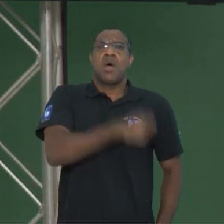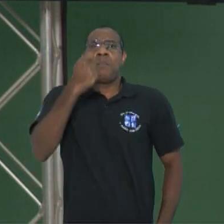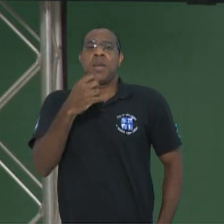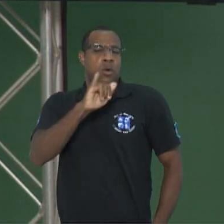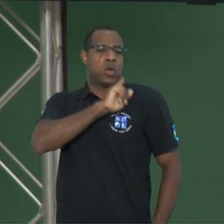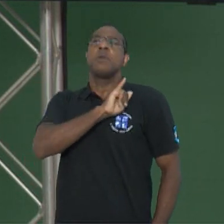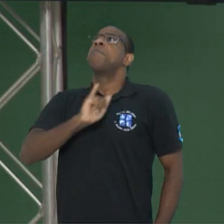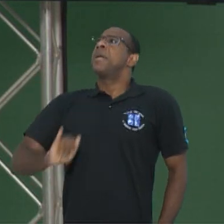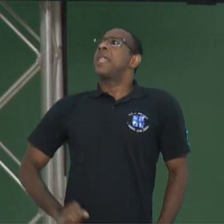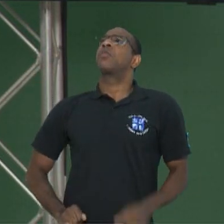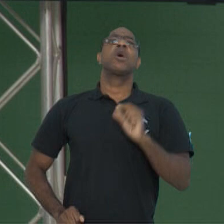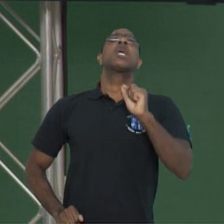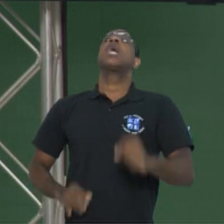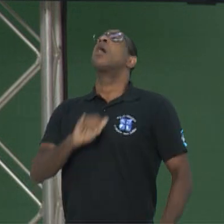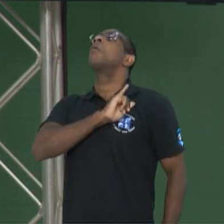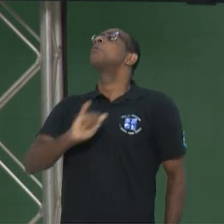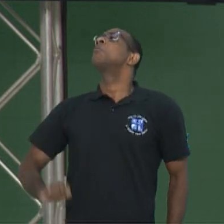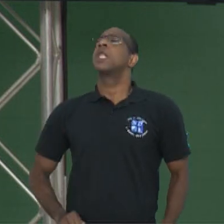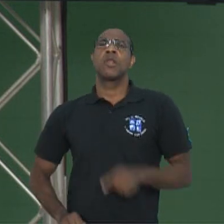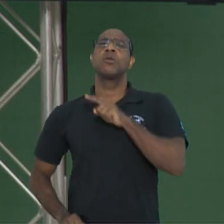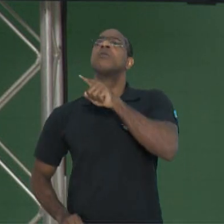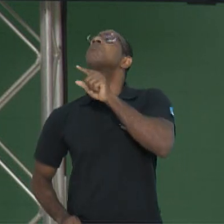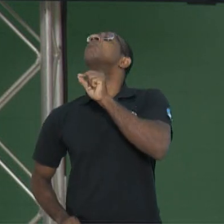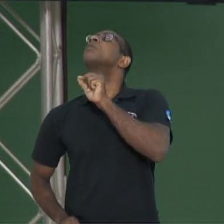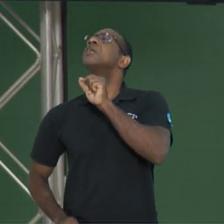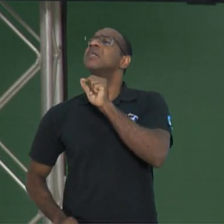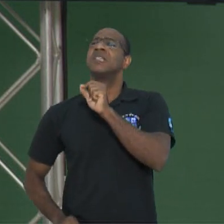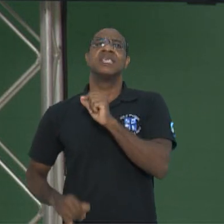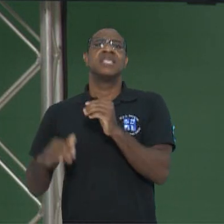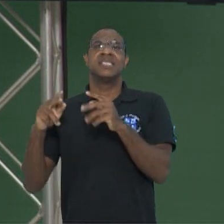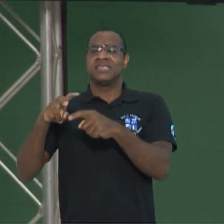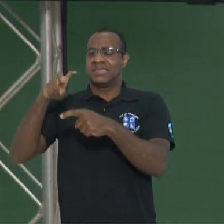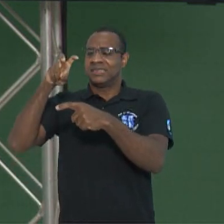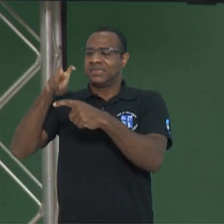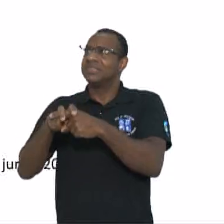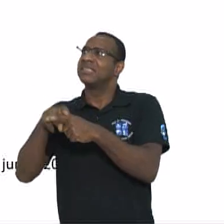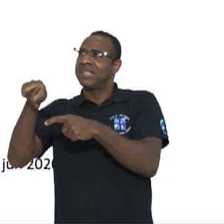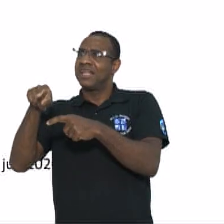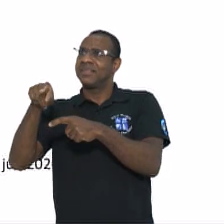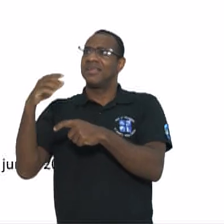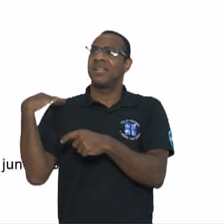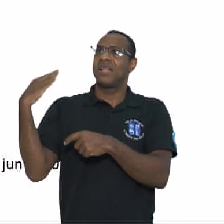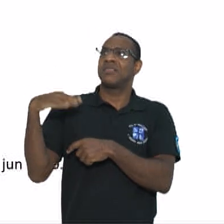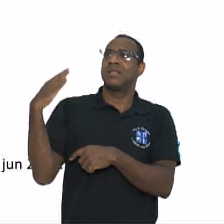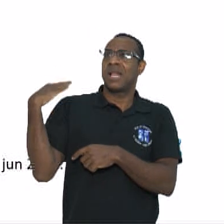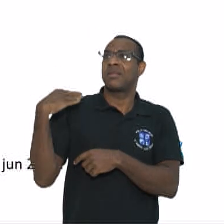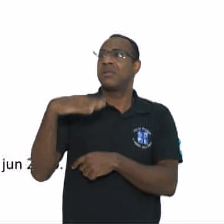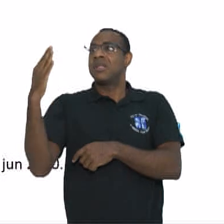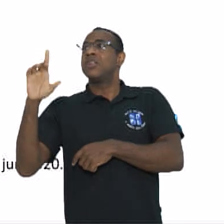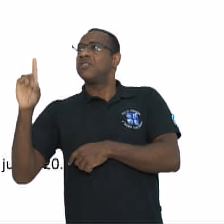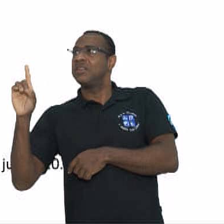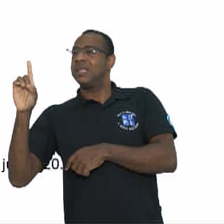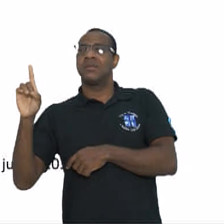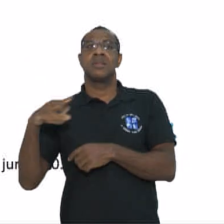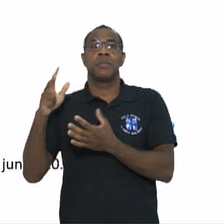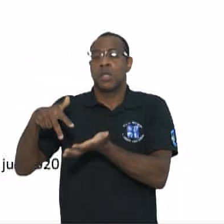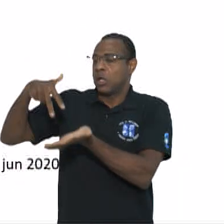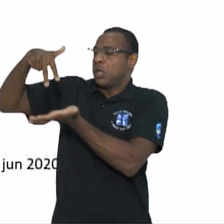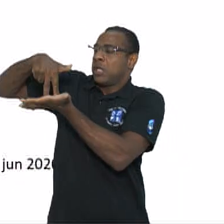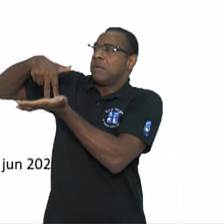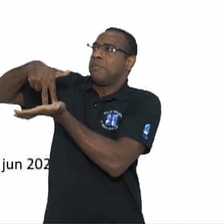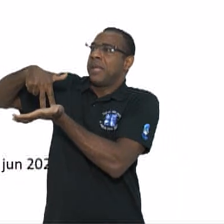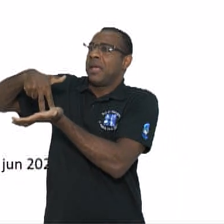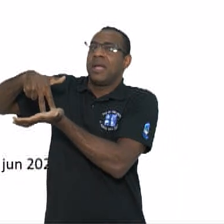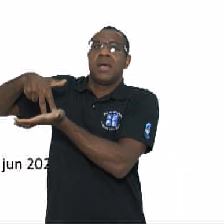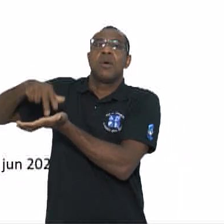é o primeiro sentado do lado direito. Depois daqueles 2 senhores de pé, é o nosso governador, nosso